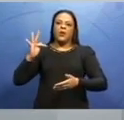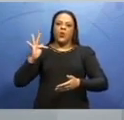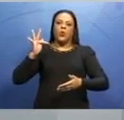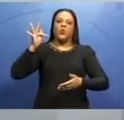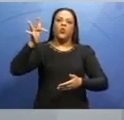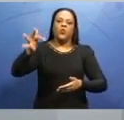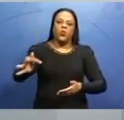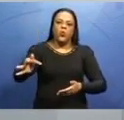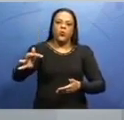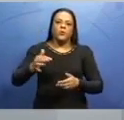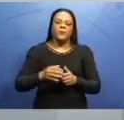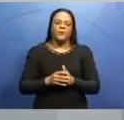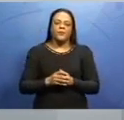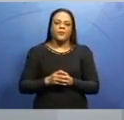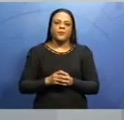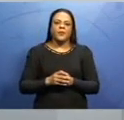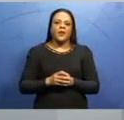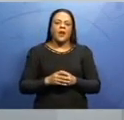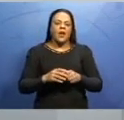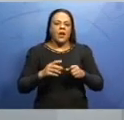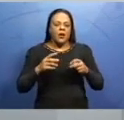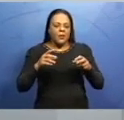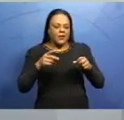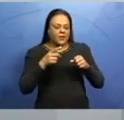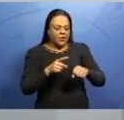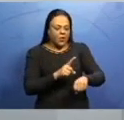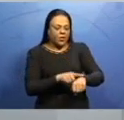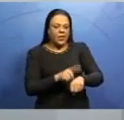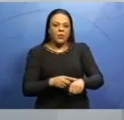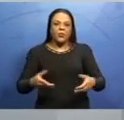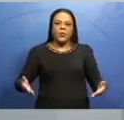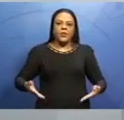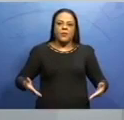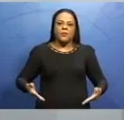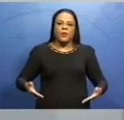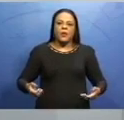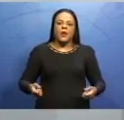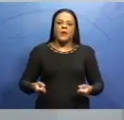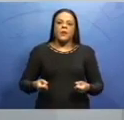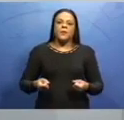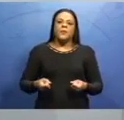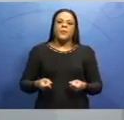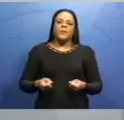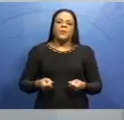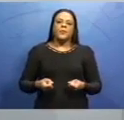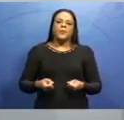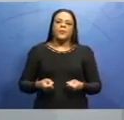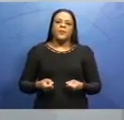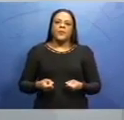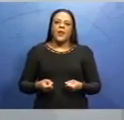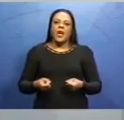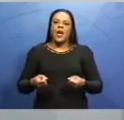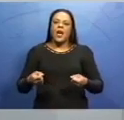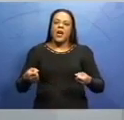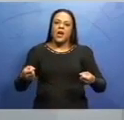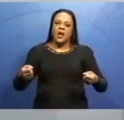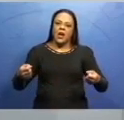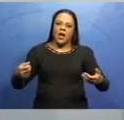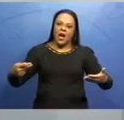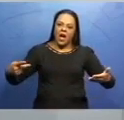futuro. Olha aqui no tempo presente. Acontecimento simultâneo ao momento em que se fala.